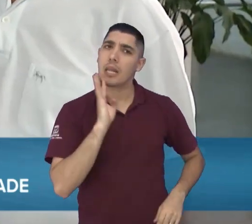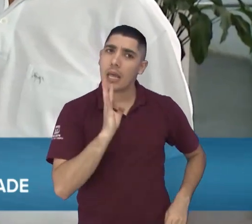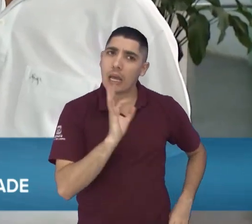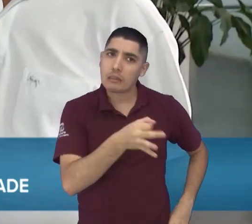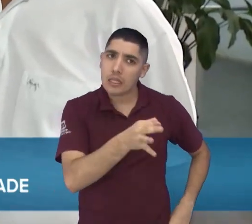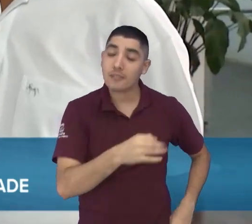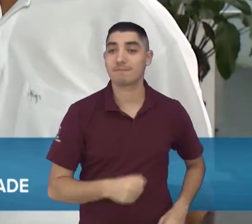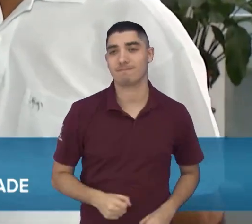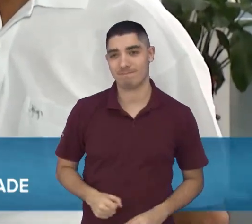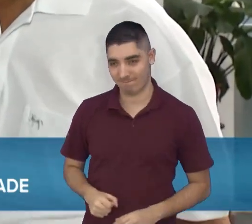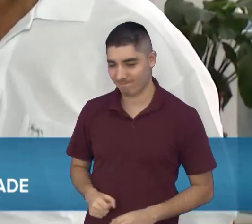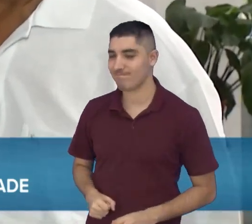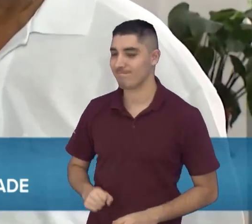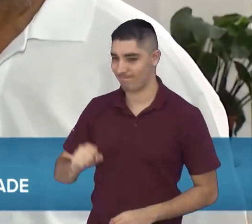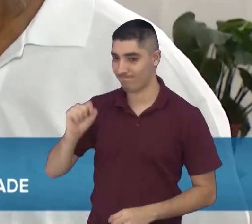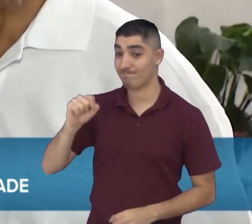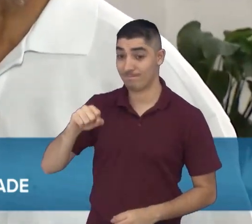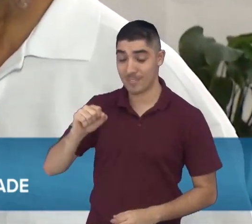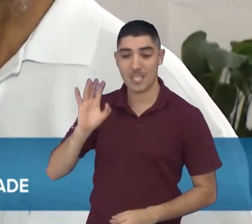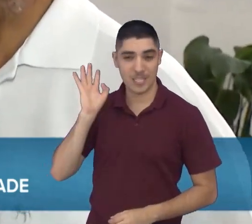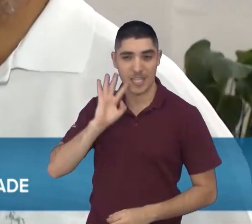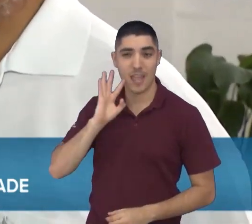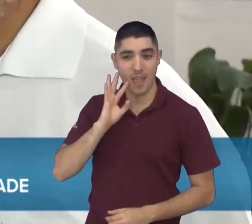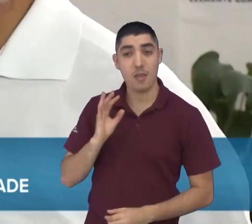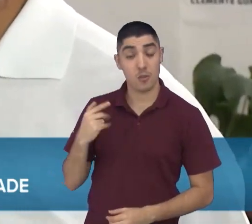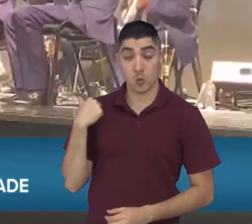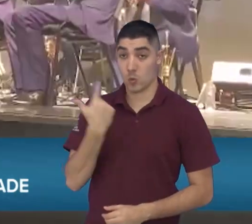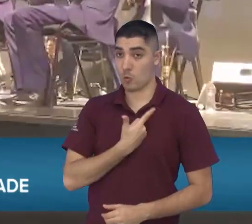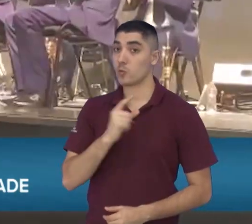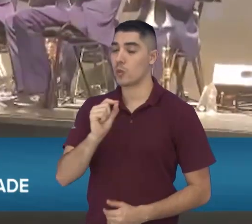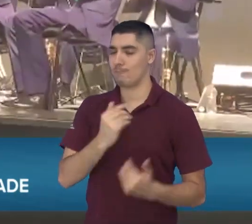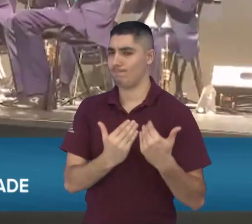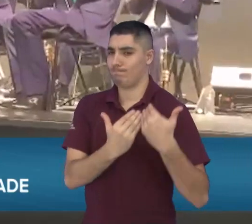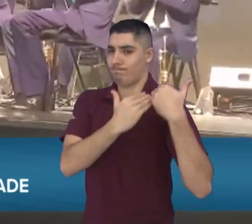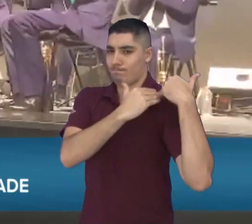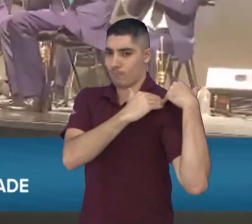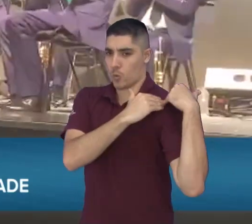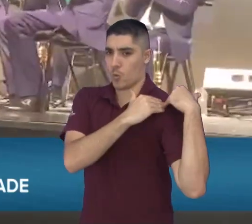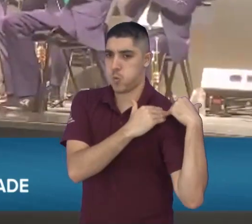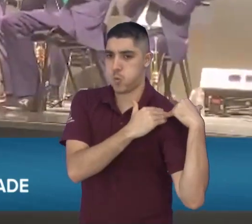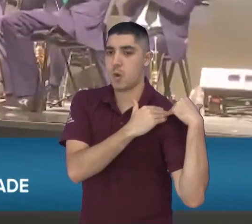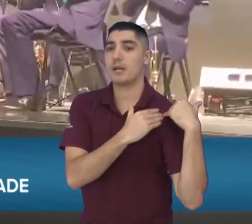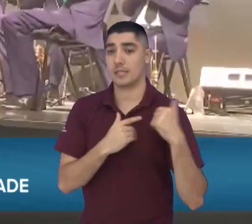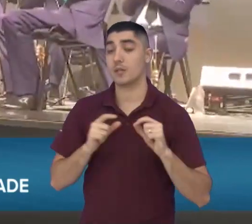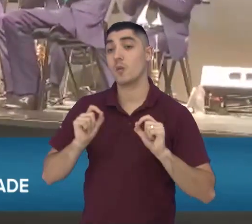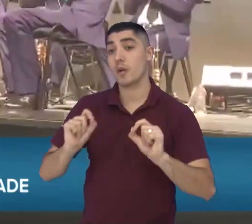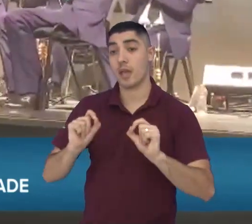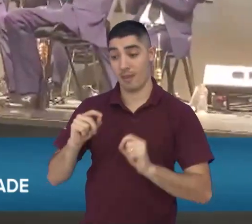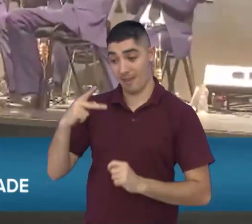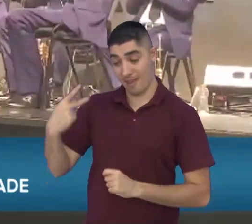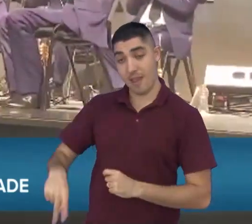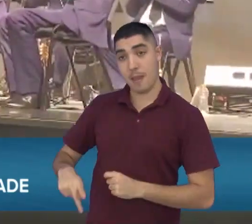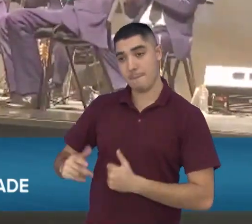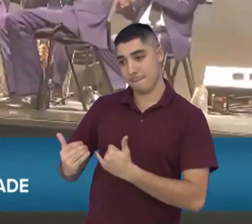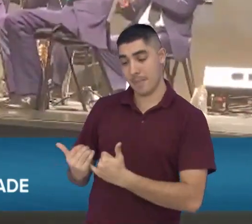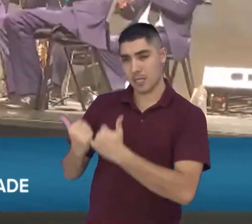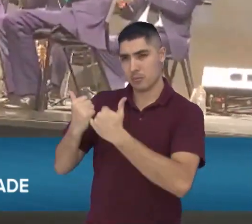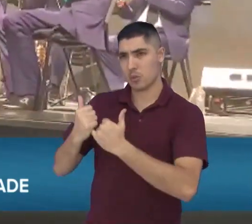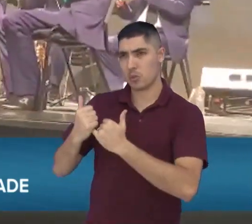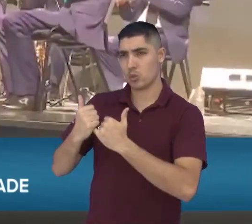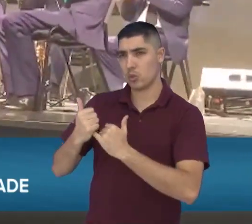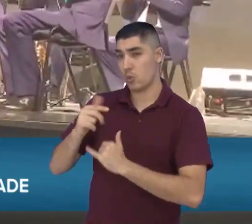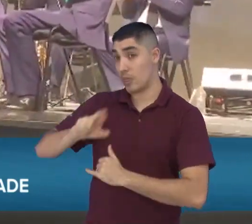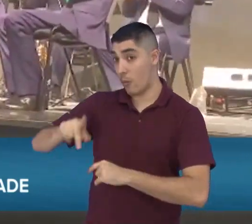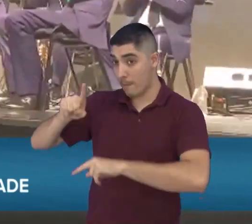É, realmente. É, nós temos uma responsabilidade muito grande. A banda, ela agora é patrimônio imaterial desde